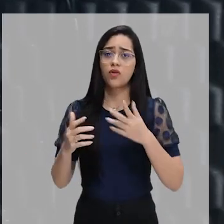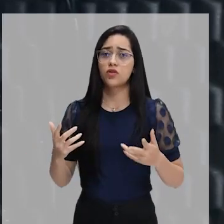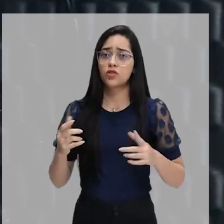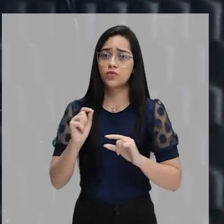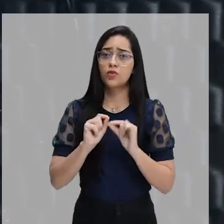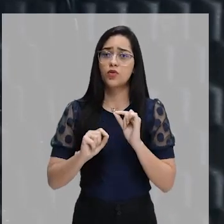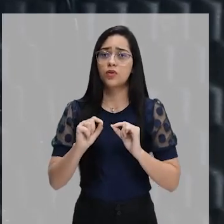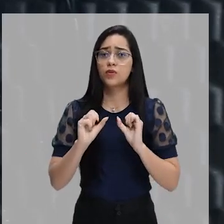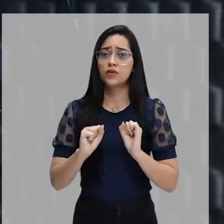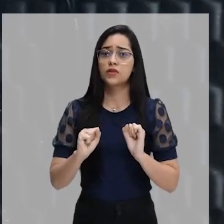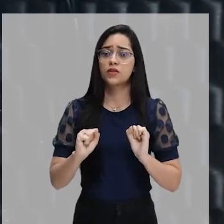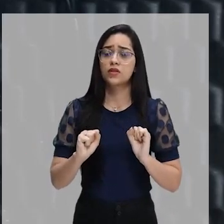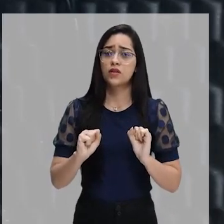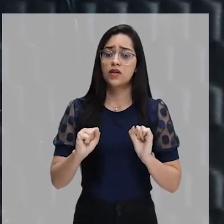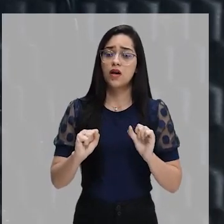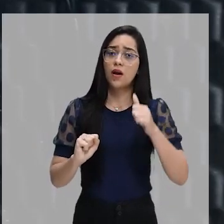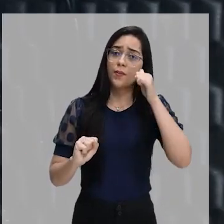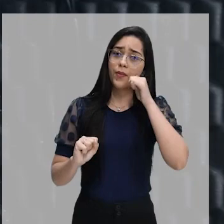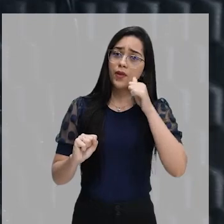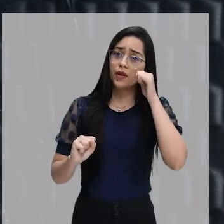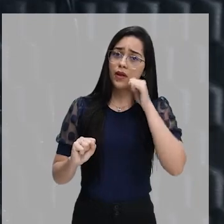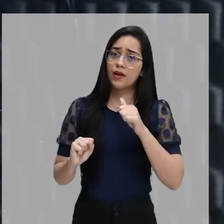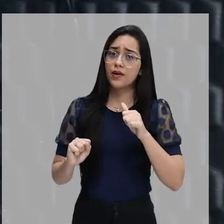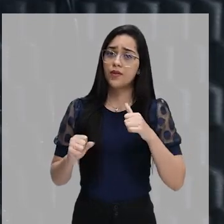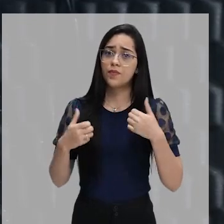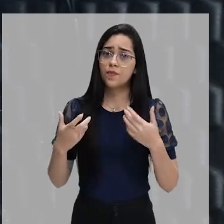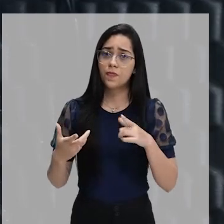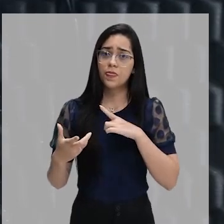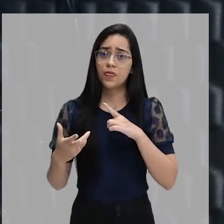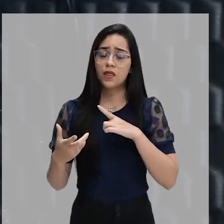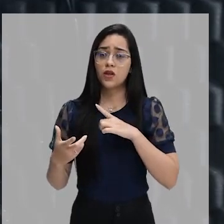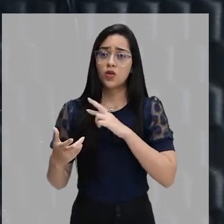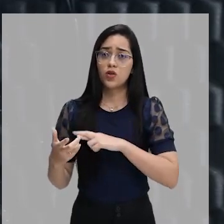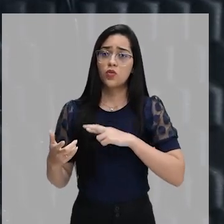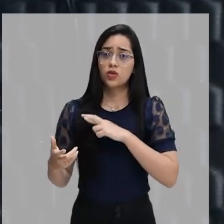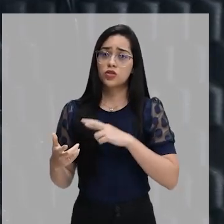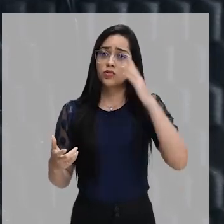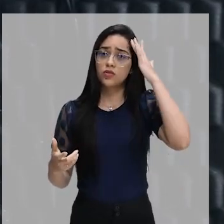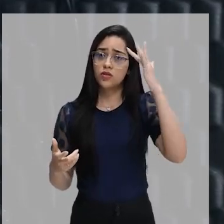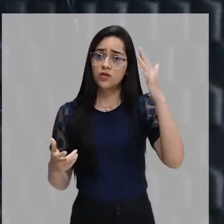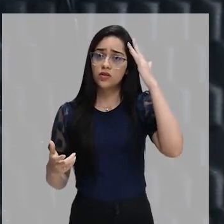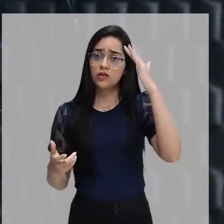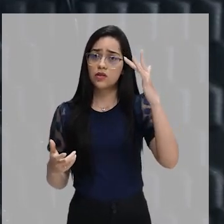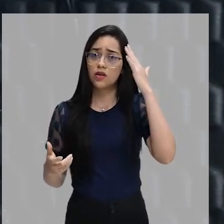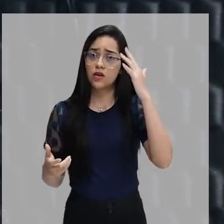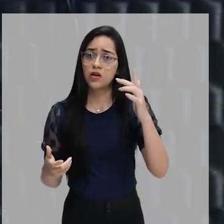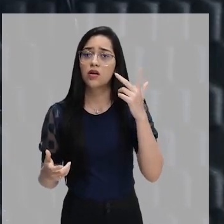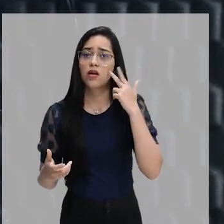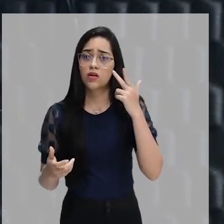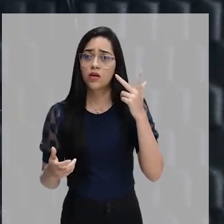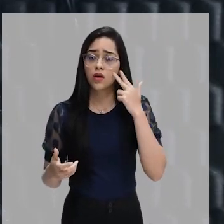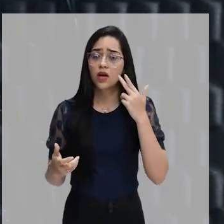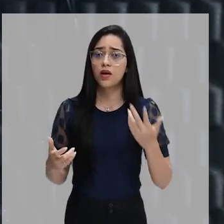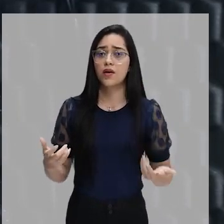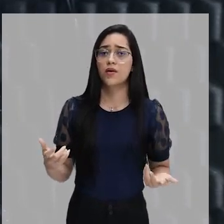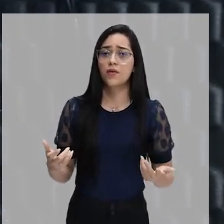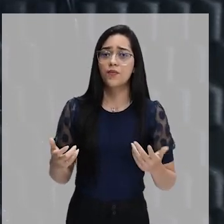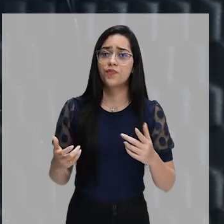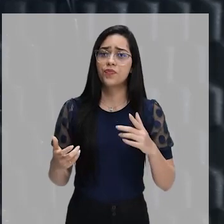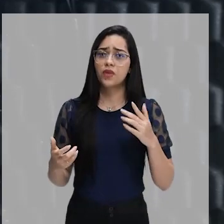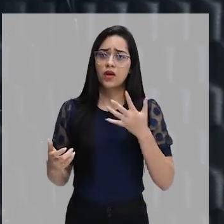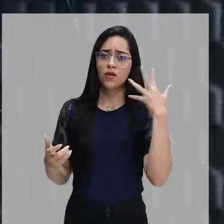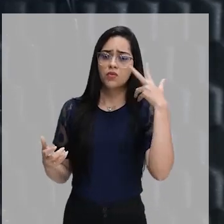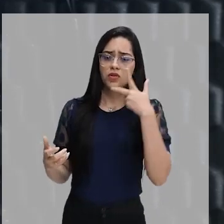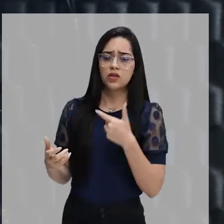para se referir à mulher, que no romantismo era mais idealizada, era idealizada, era